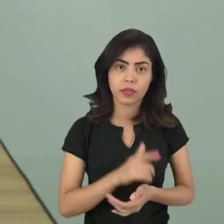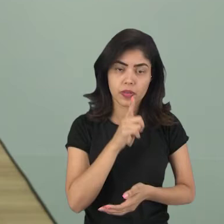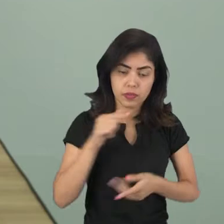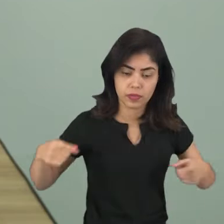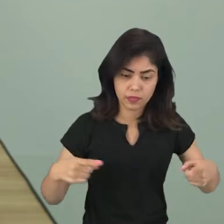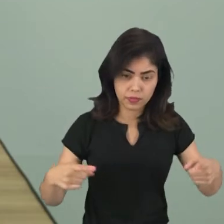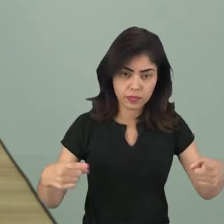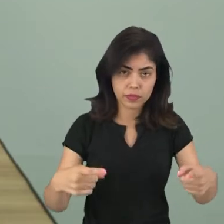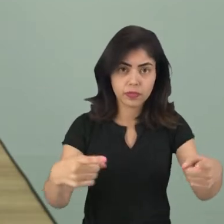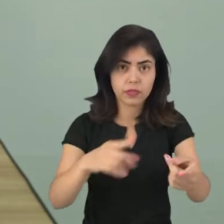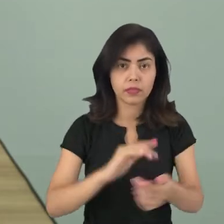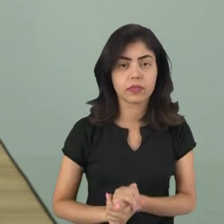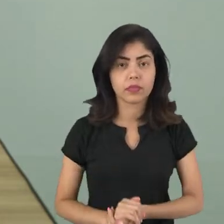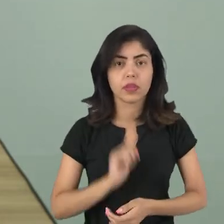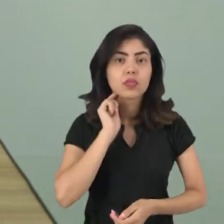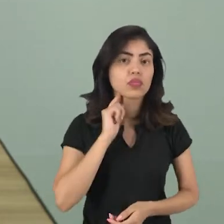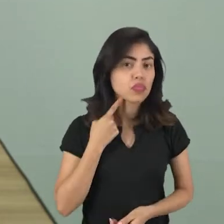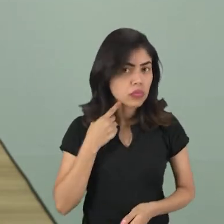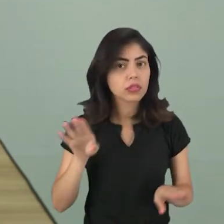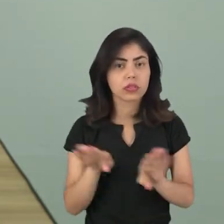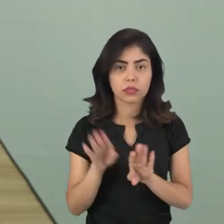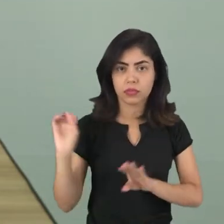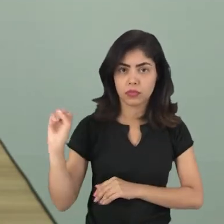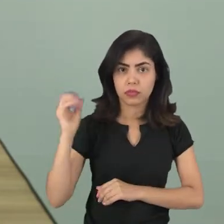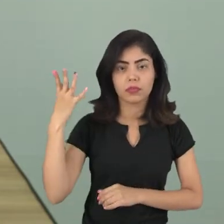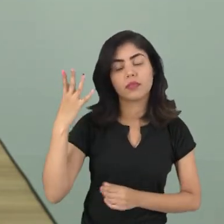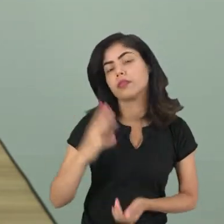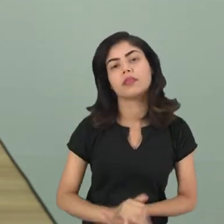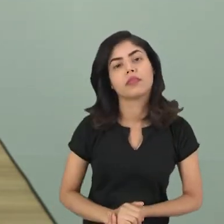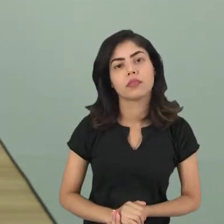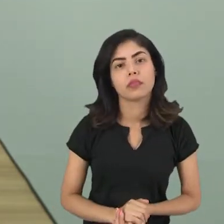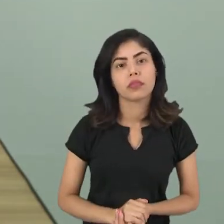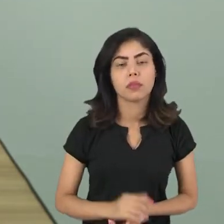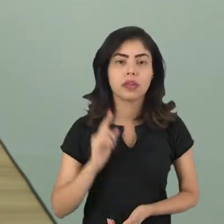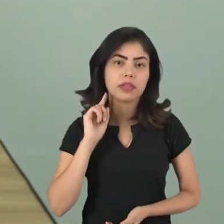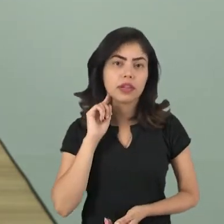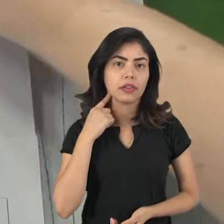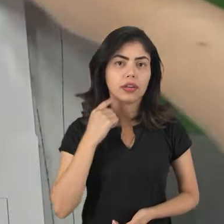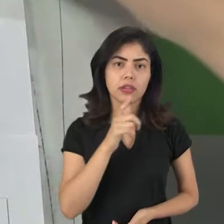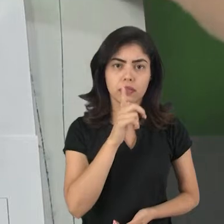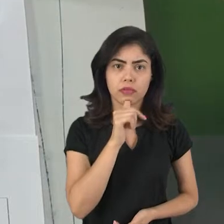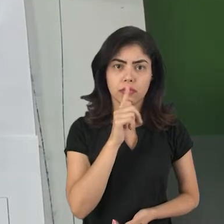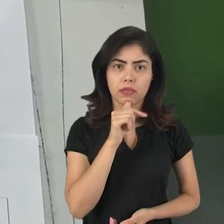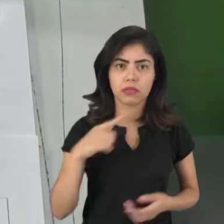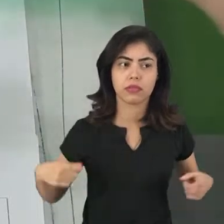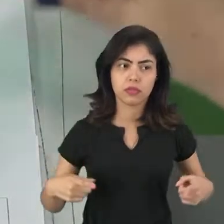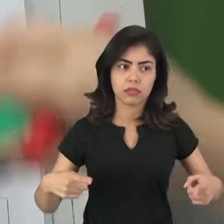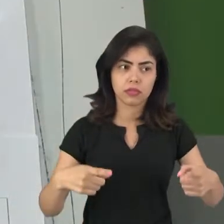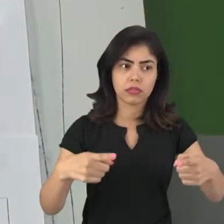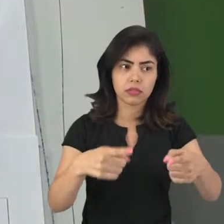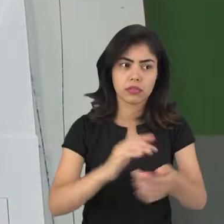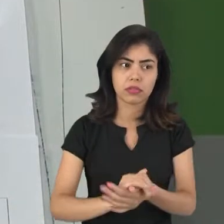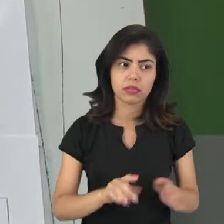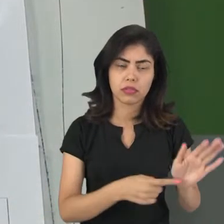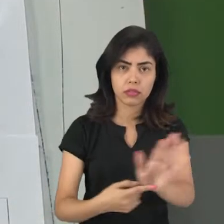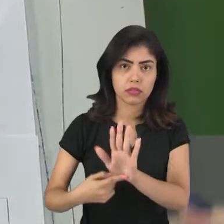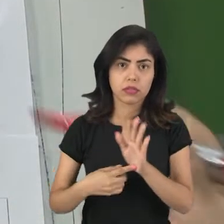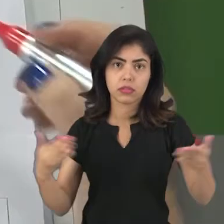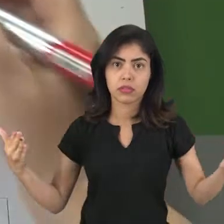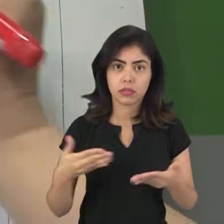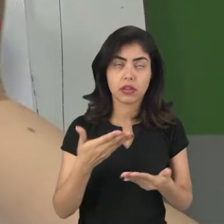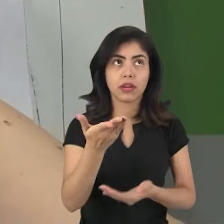dessa sujeira, que acontece. Os mananciais também ficam constantemente ameaçados, pois acabam recebendo, olha